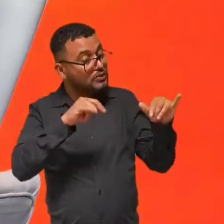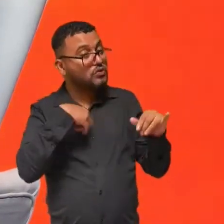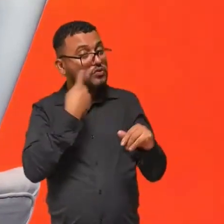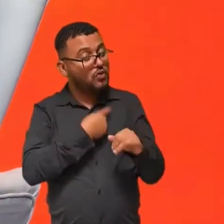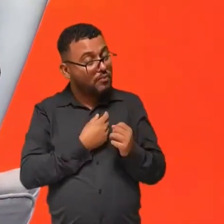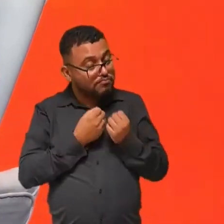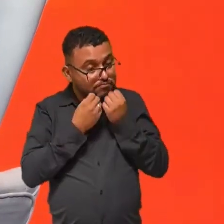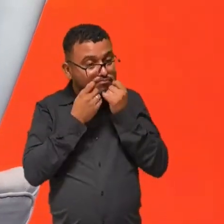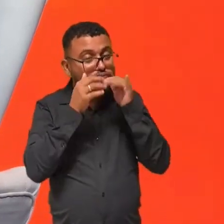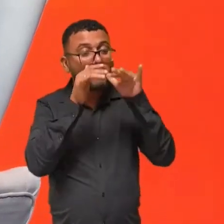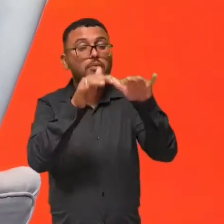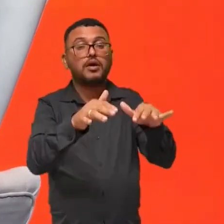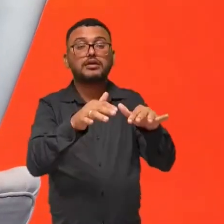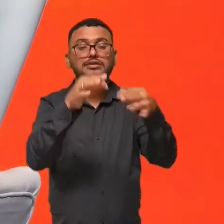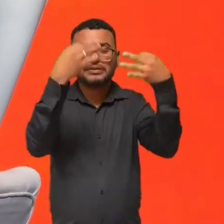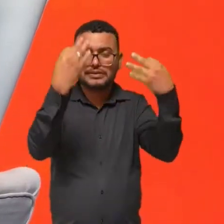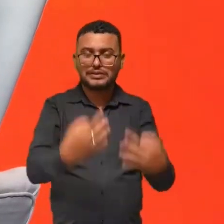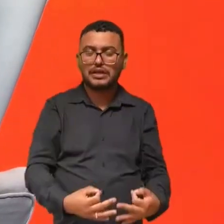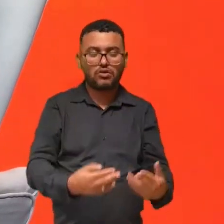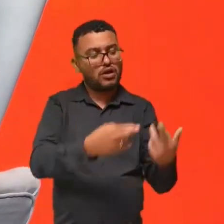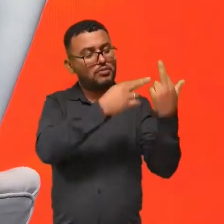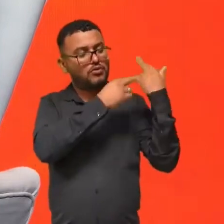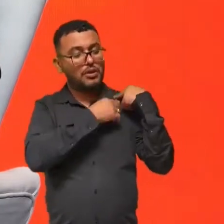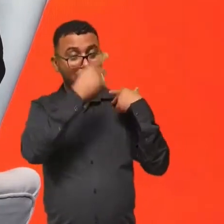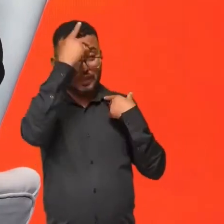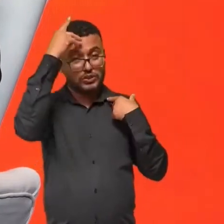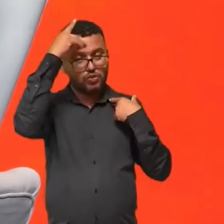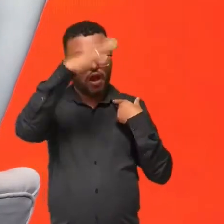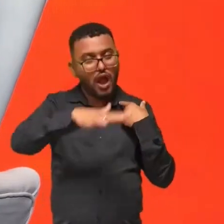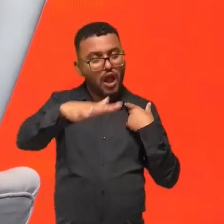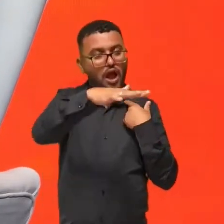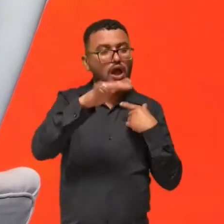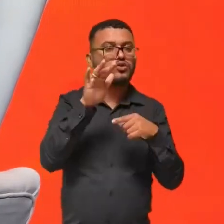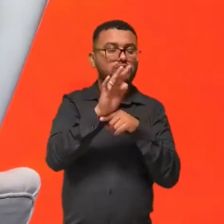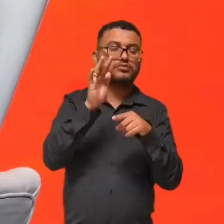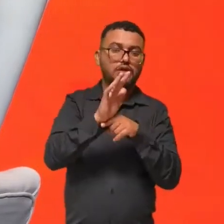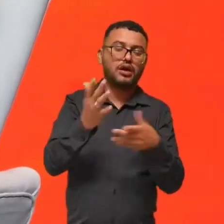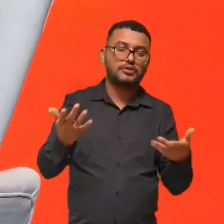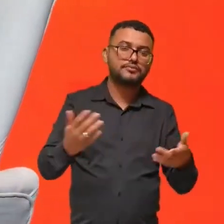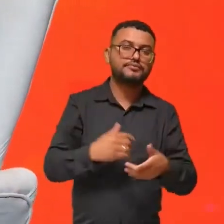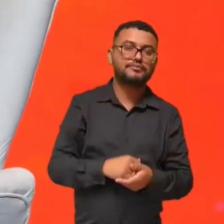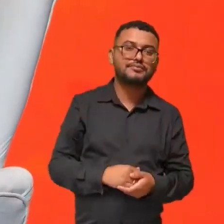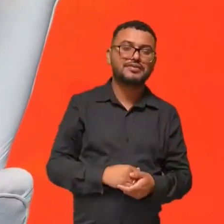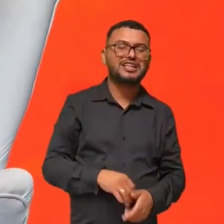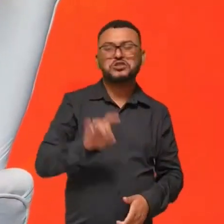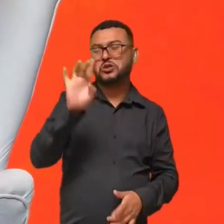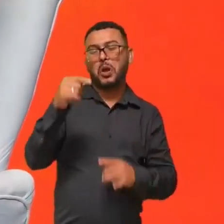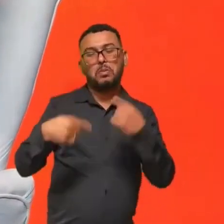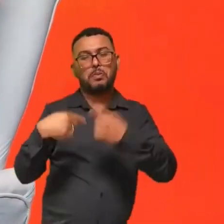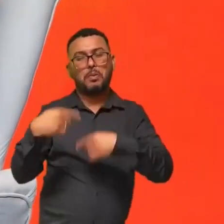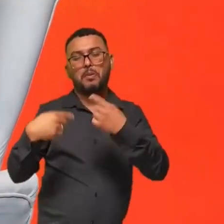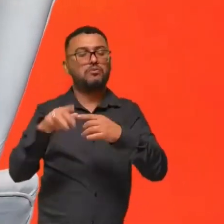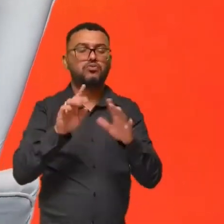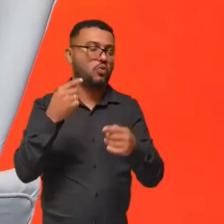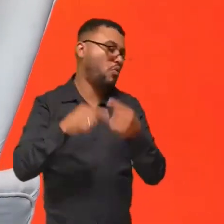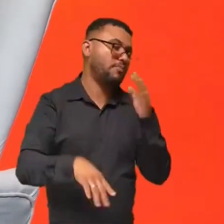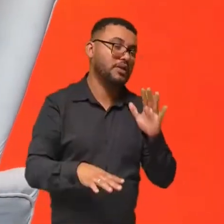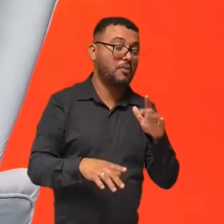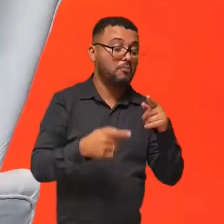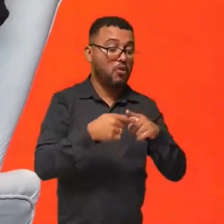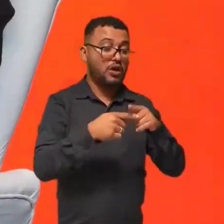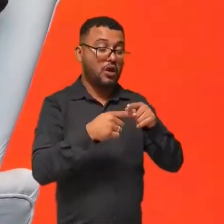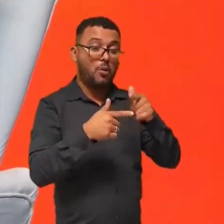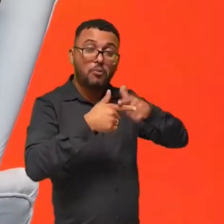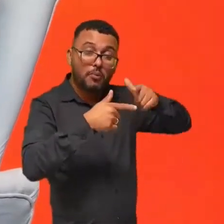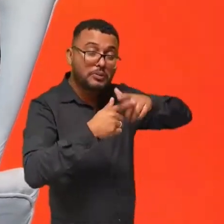responsabilidade pelo público que a gente alcança. E mais do que ficar discutindo, porque realmente é um problema seríssimo, tem uma questão legal, que é